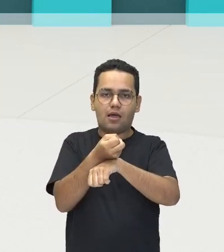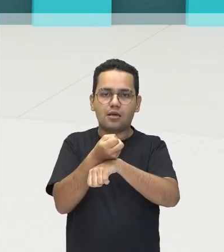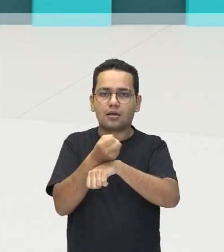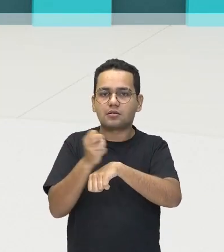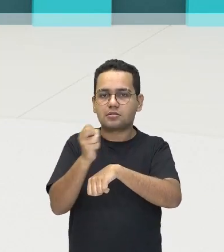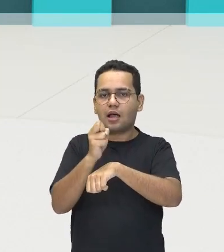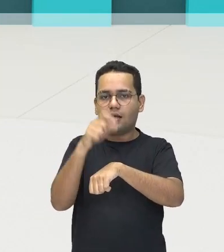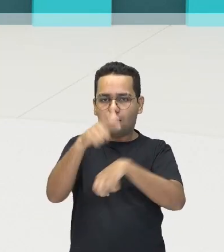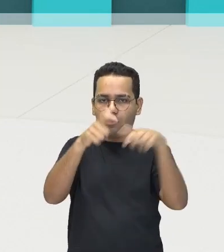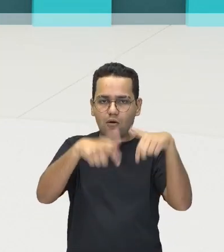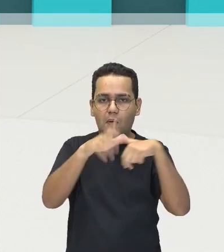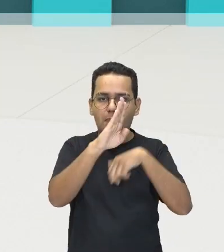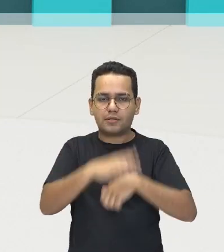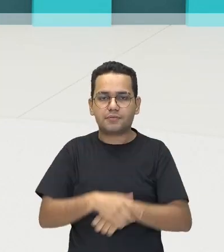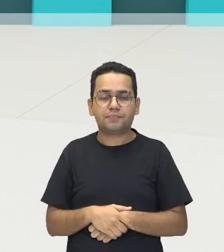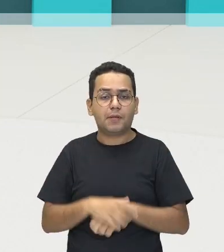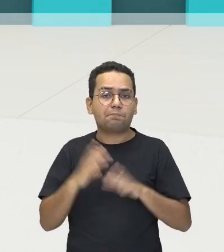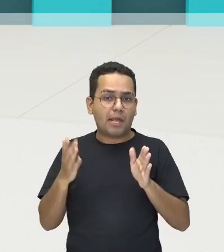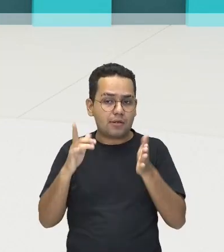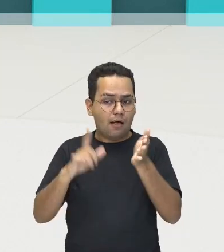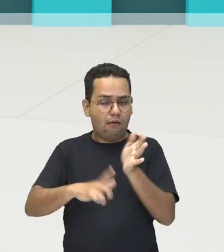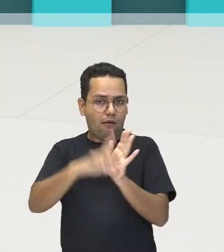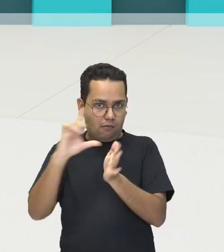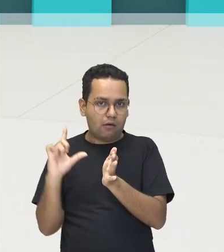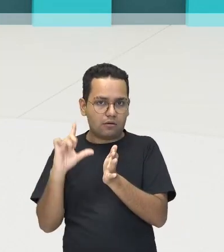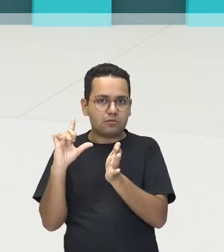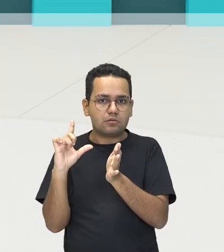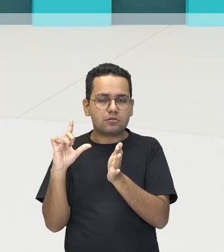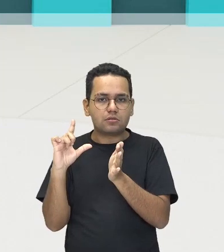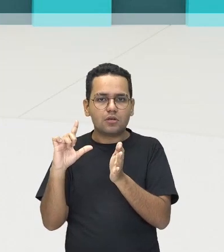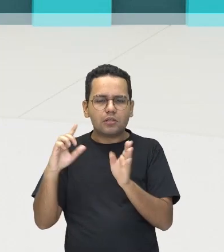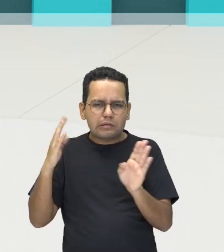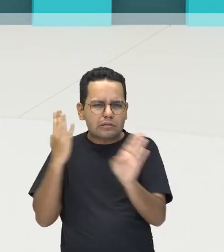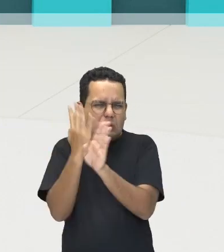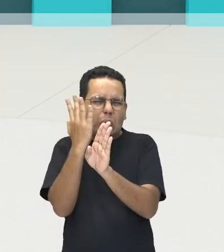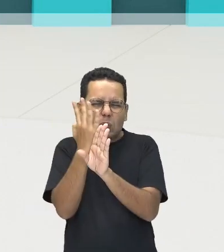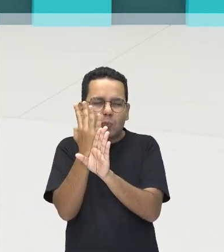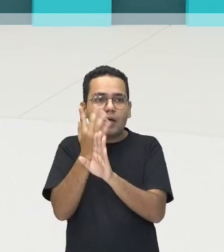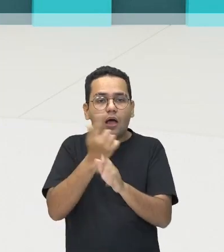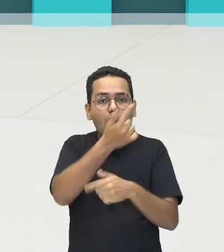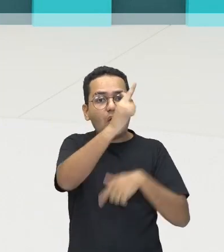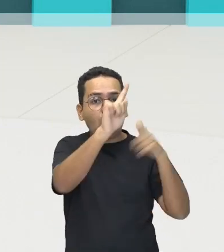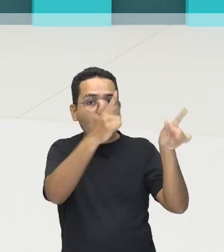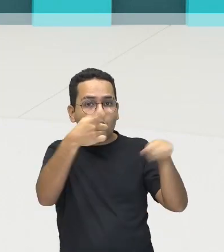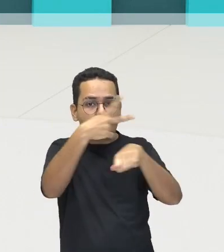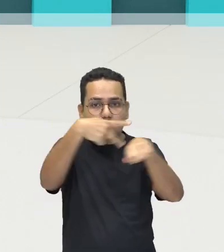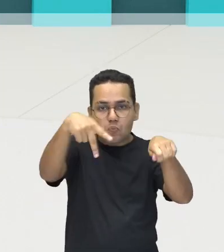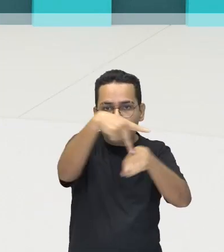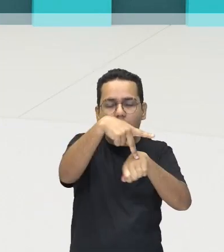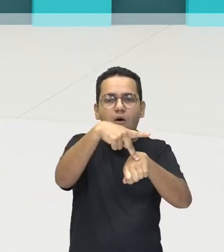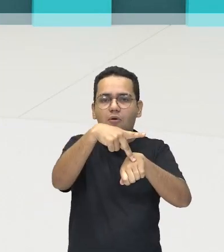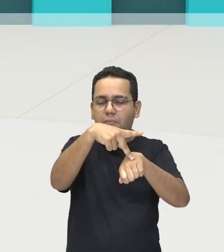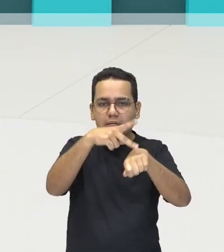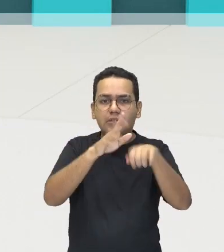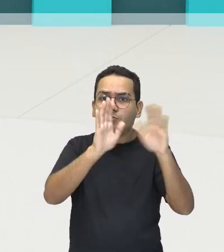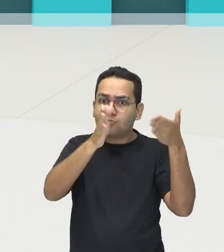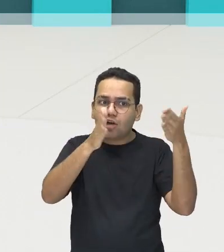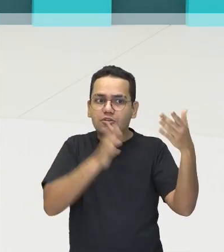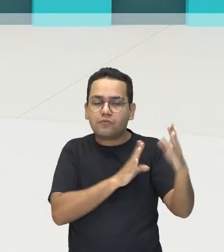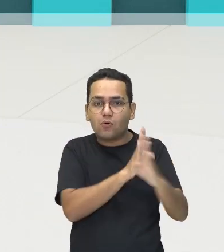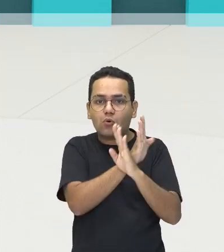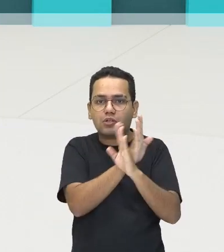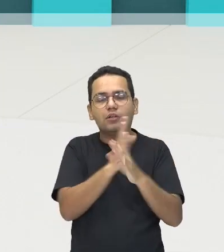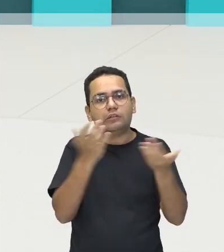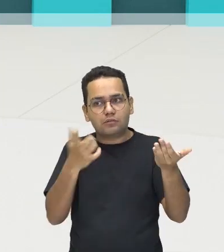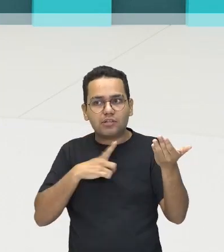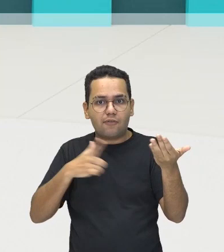os portugueses encontrarem o Brasil, outras pessoas já tinham encontrado o Brasil, então houve uma guerra aí em relação à disputa de